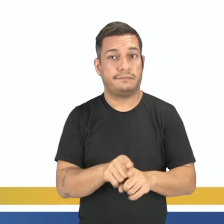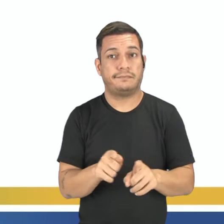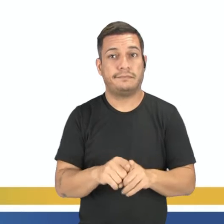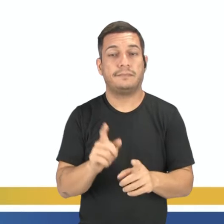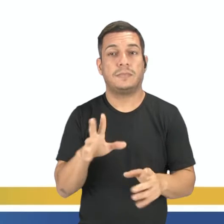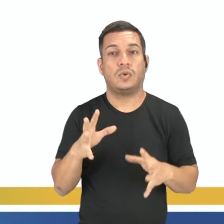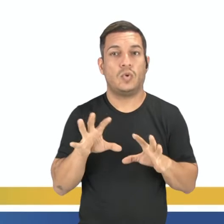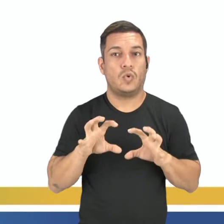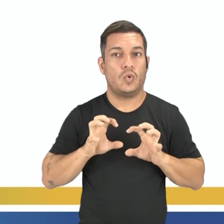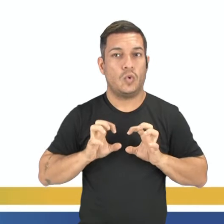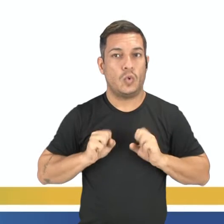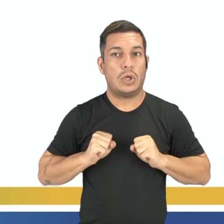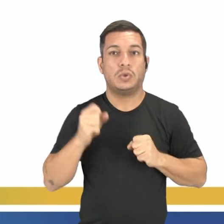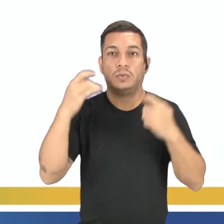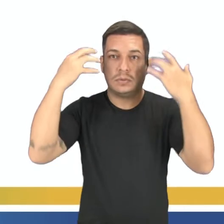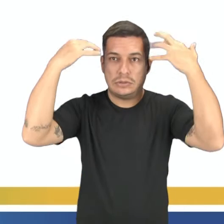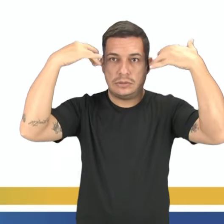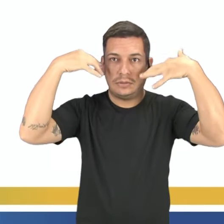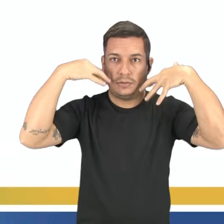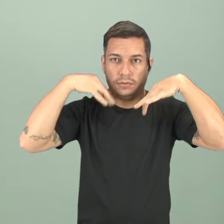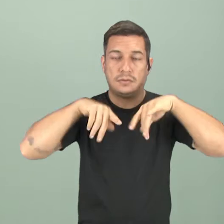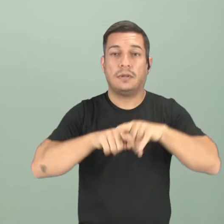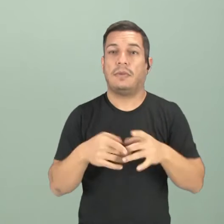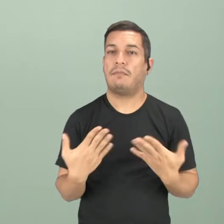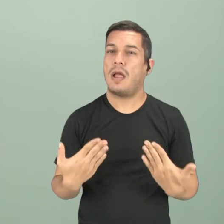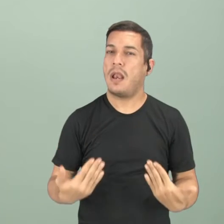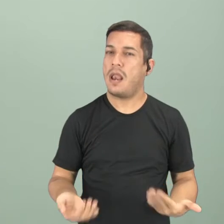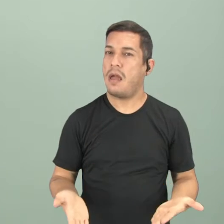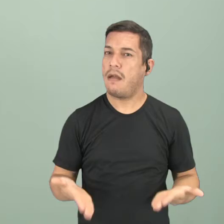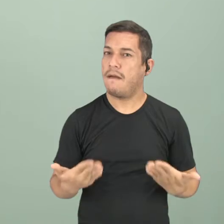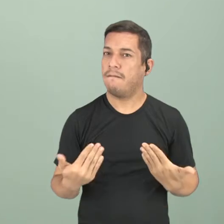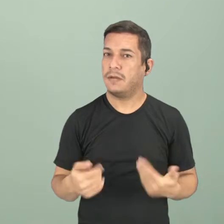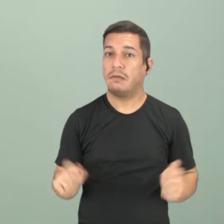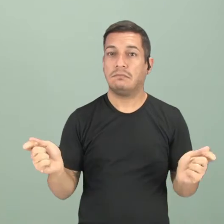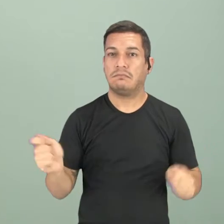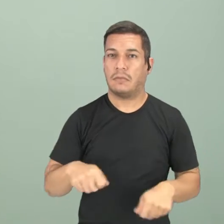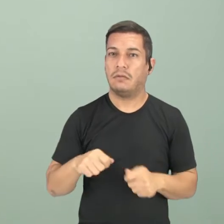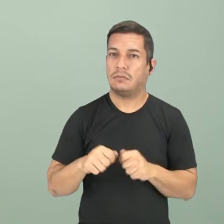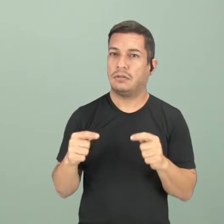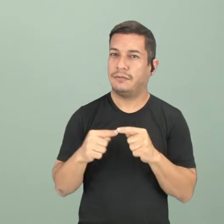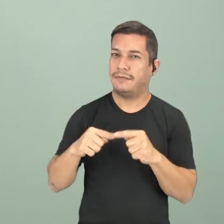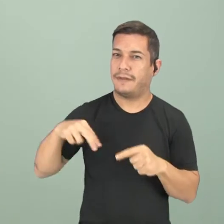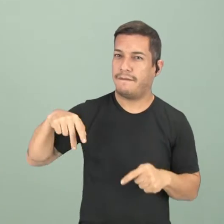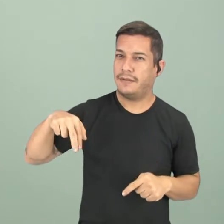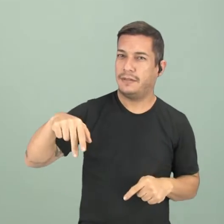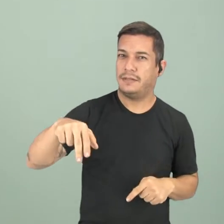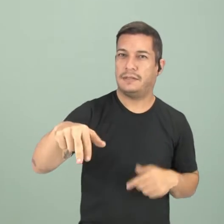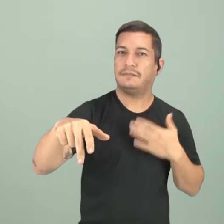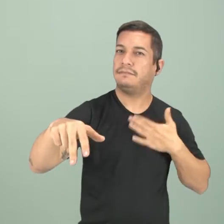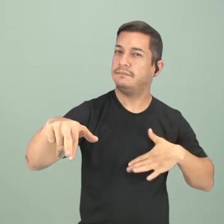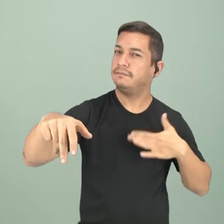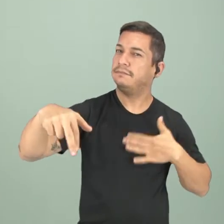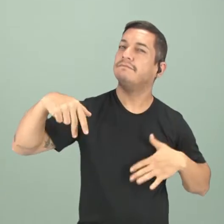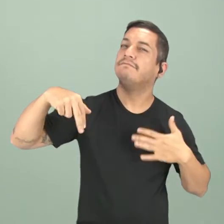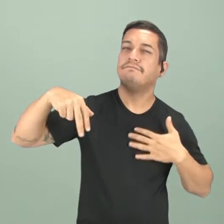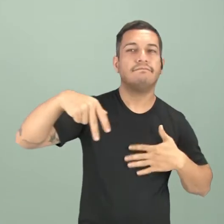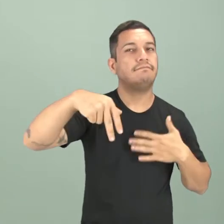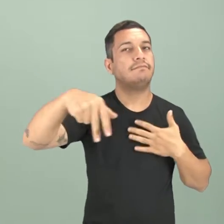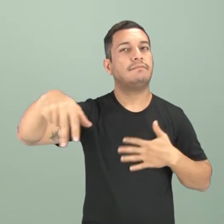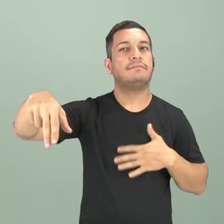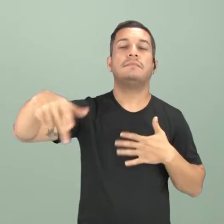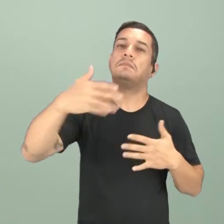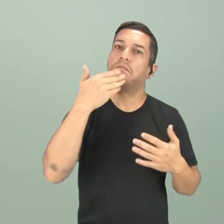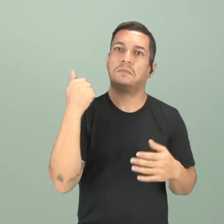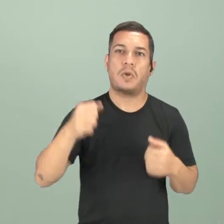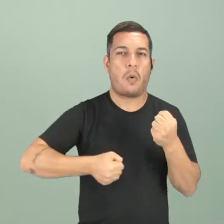que absorvem o suor e ficam mais leves, dando mais velocidade e agilidade e mais conforto para esse atleta. E a gente também